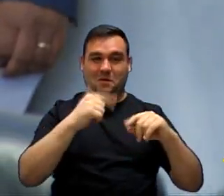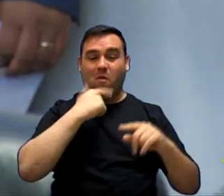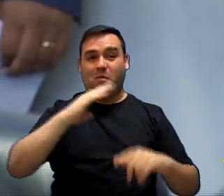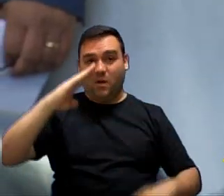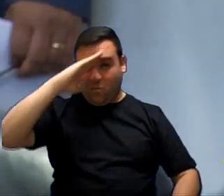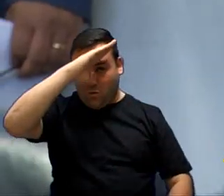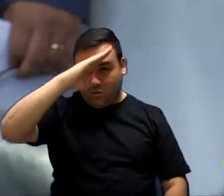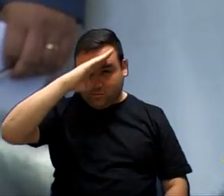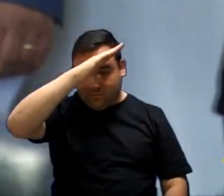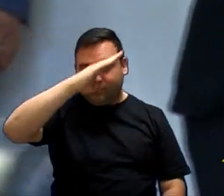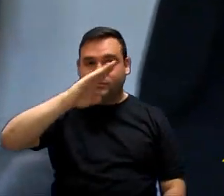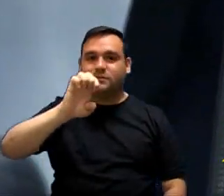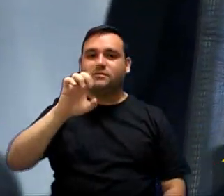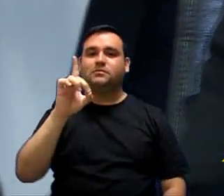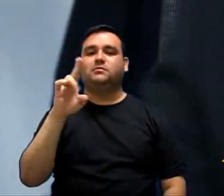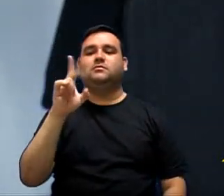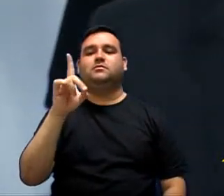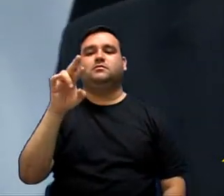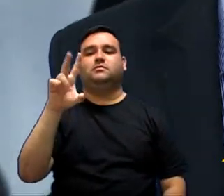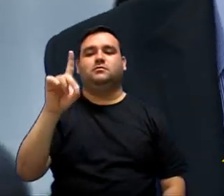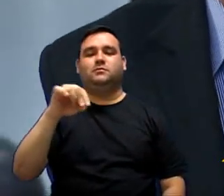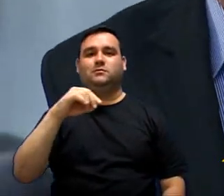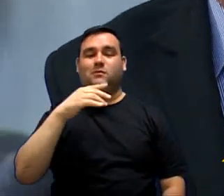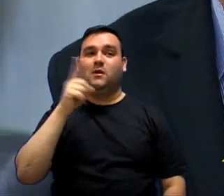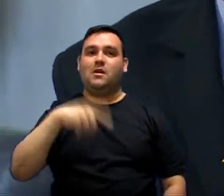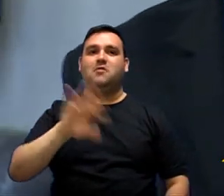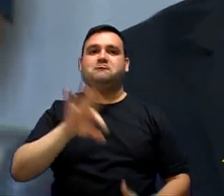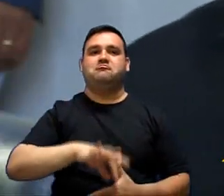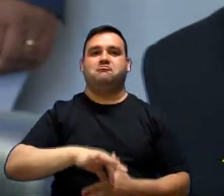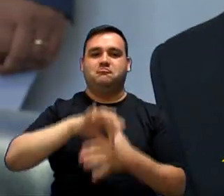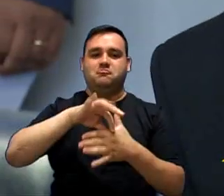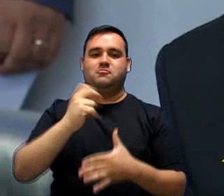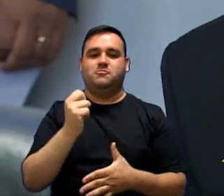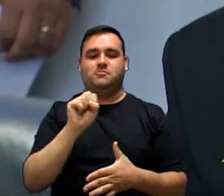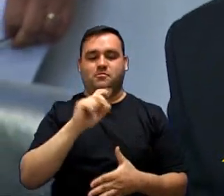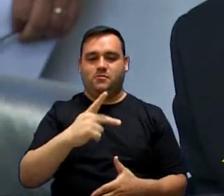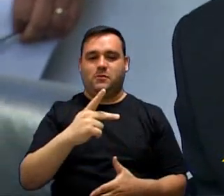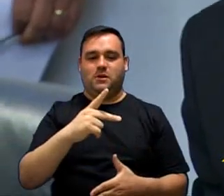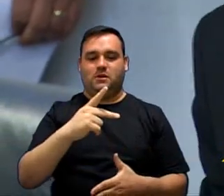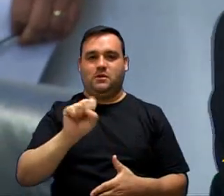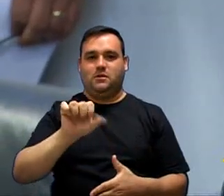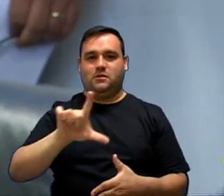Bolsonaro, né, o Eduardo Bolsonaro agora é o líder do governo na Câmara.